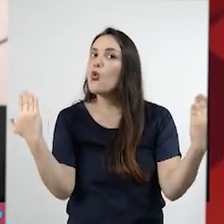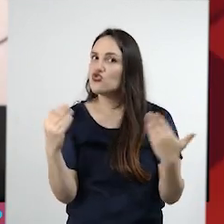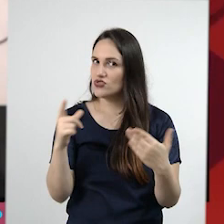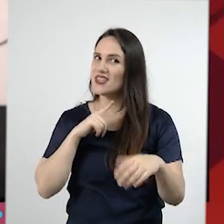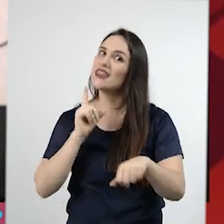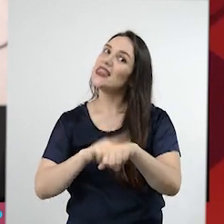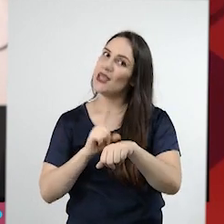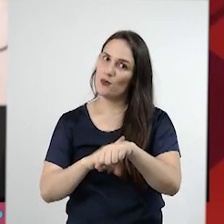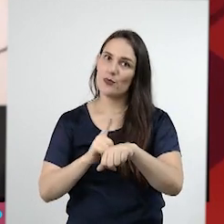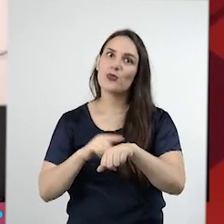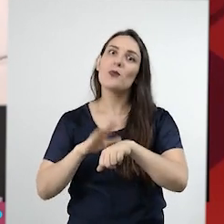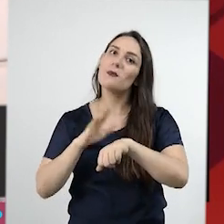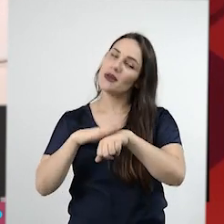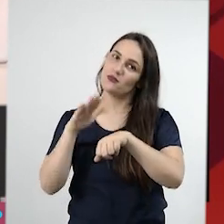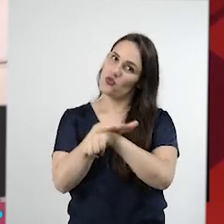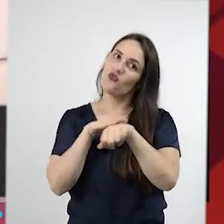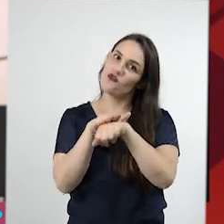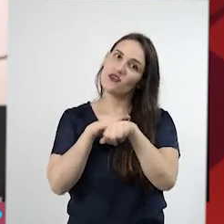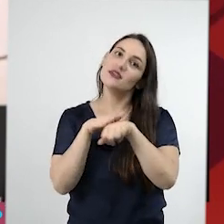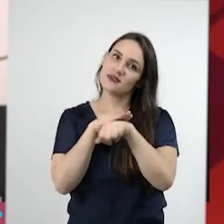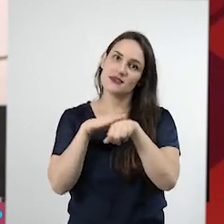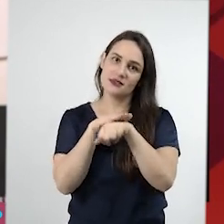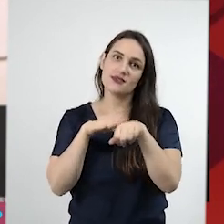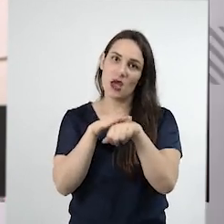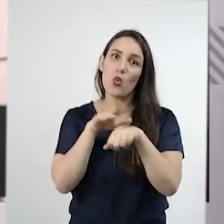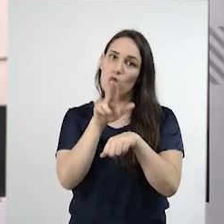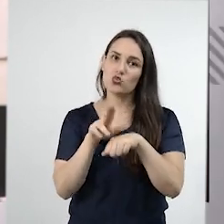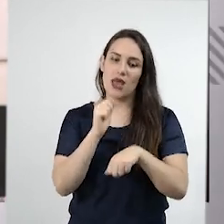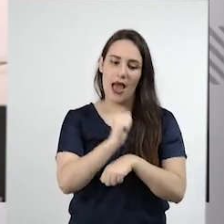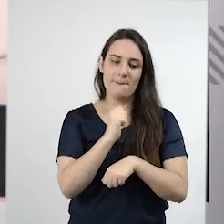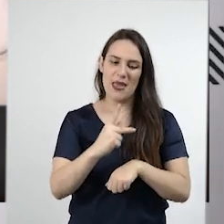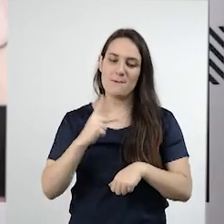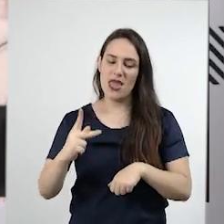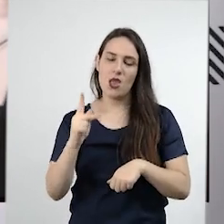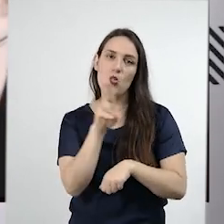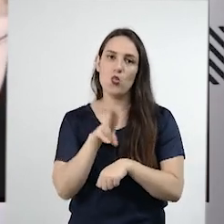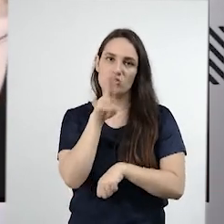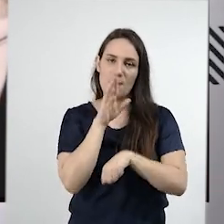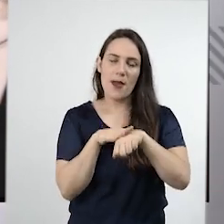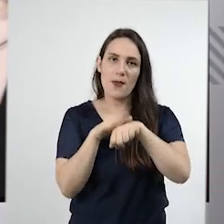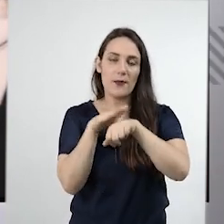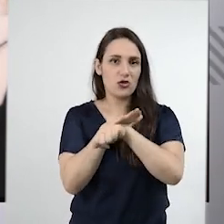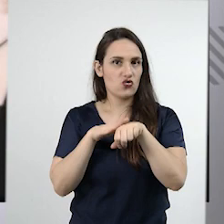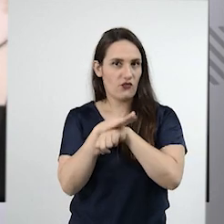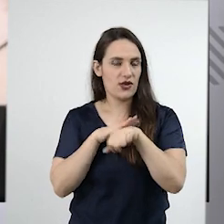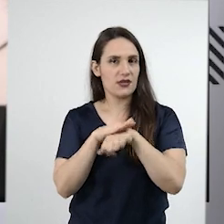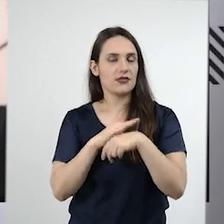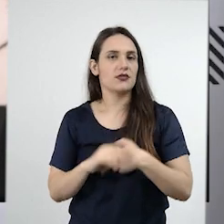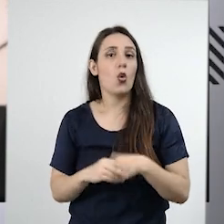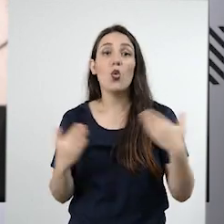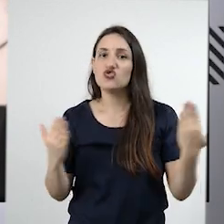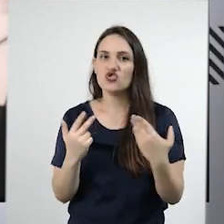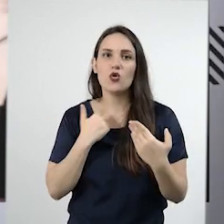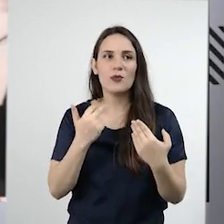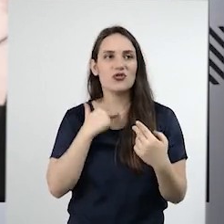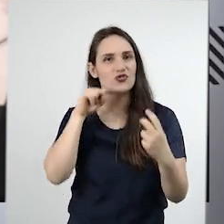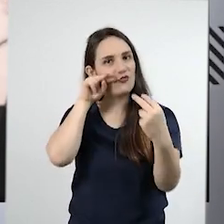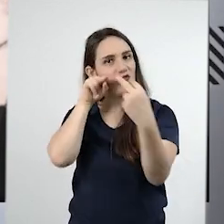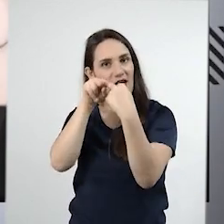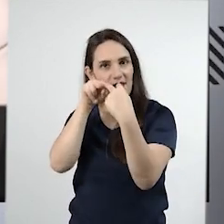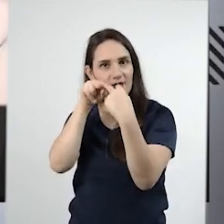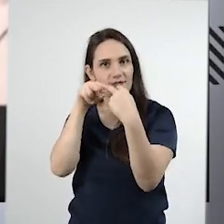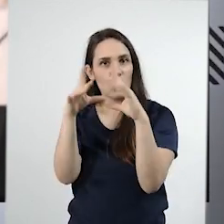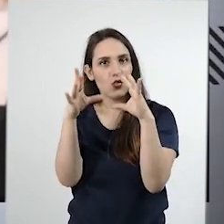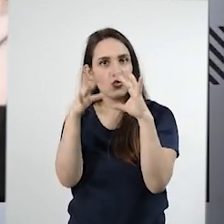tinha antes, até por esses aplicativos. Eu acho que as pessoas, como não estão podendo se ver, então fica aquela velha frase, a